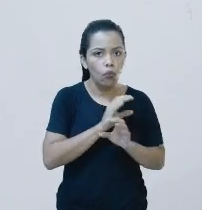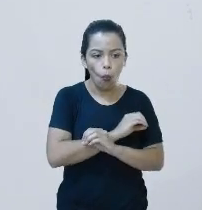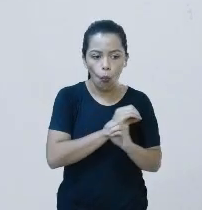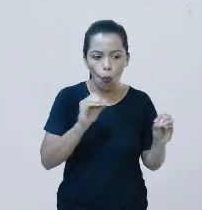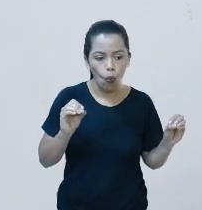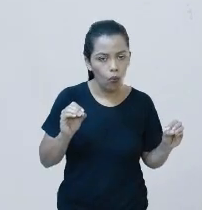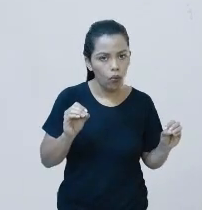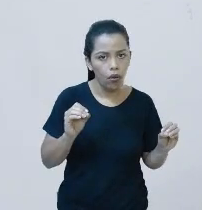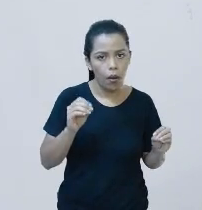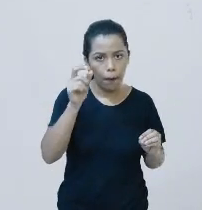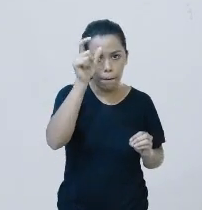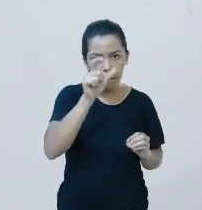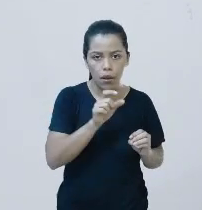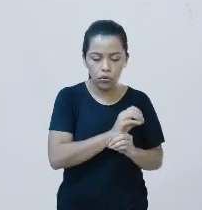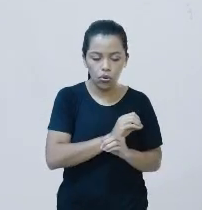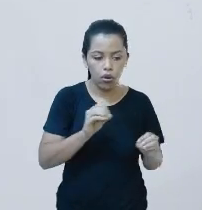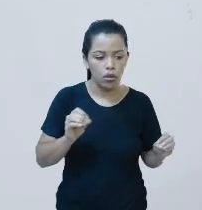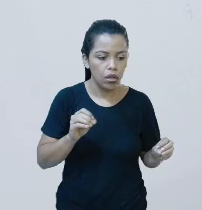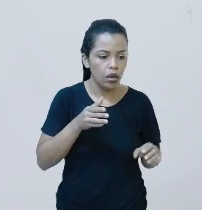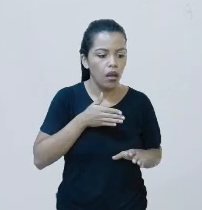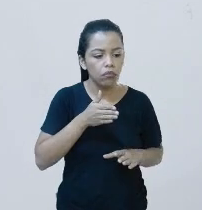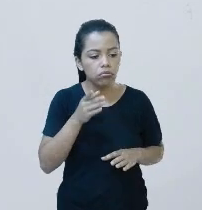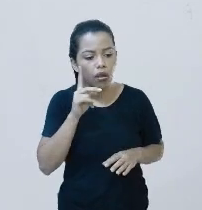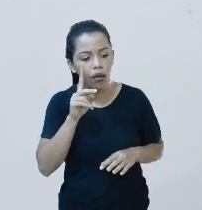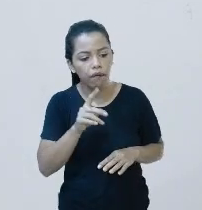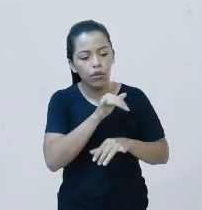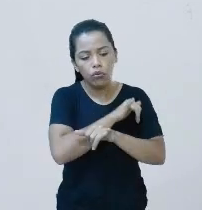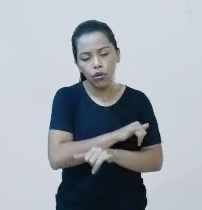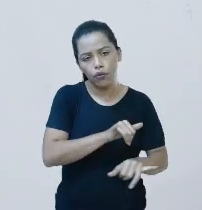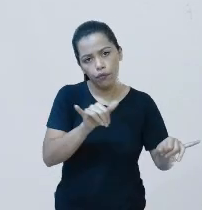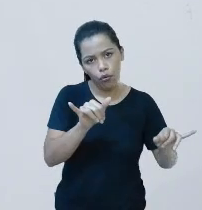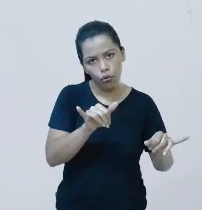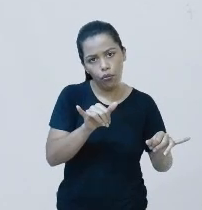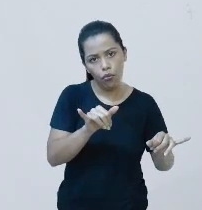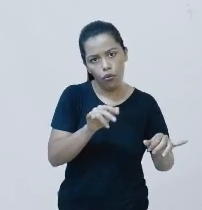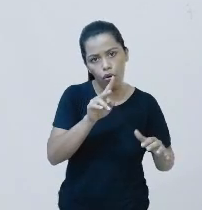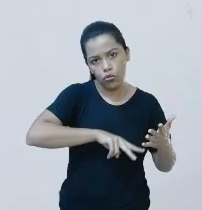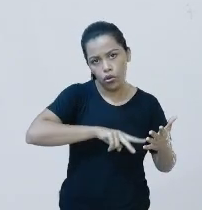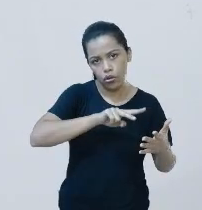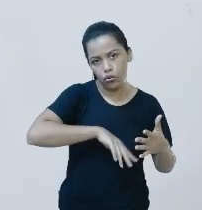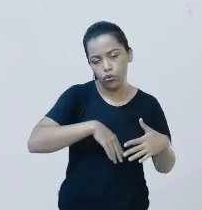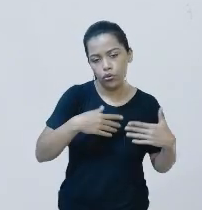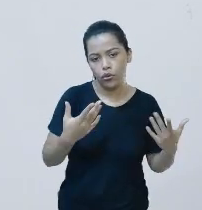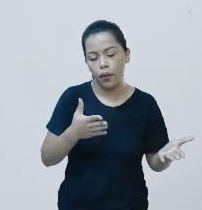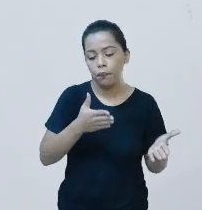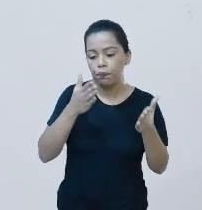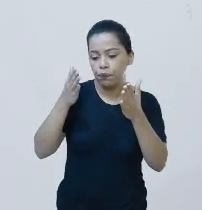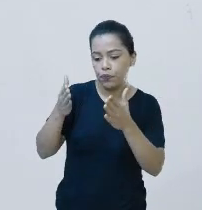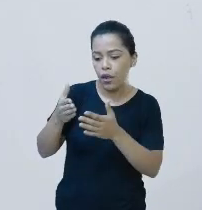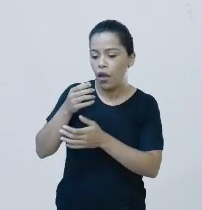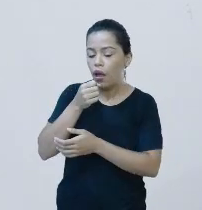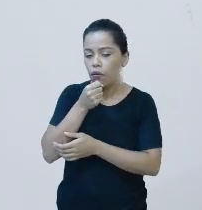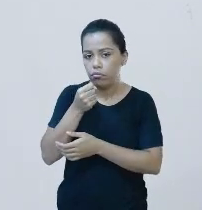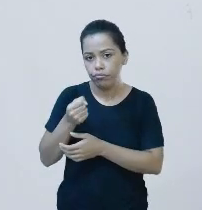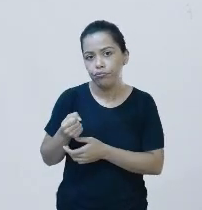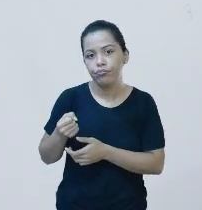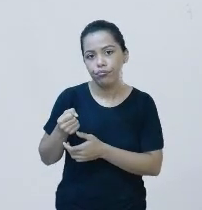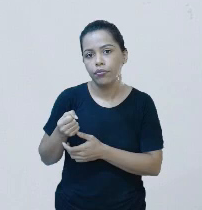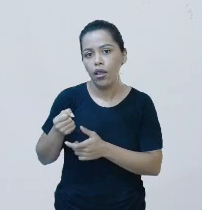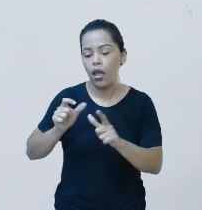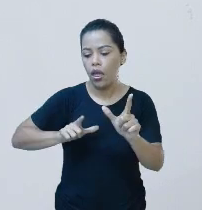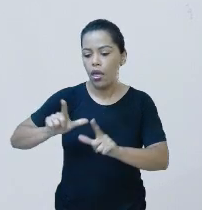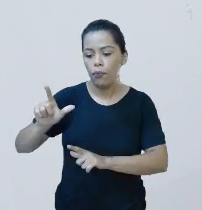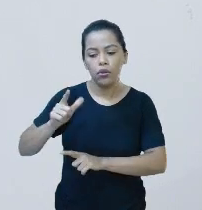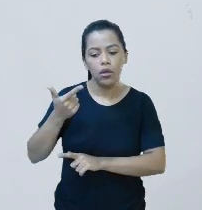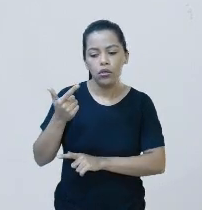e ele passou, ele informou aos seus telespectadores, aos seus leitores. A reportagem não. O jornalista ele